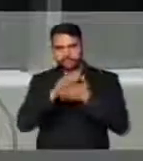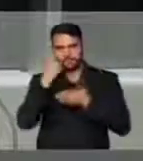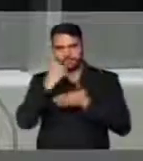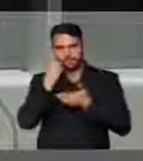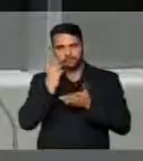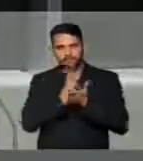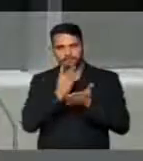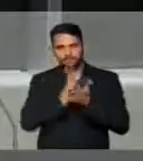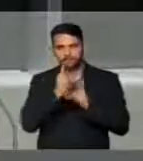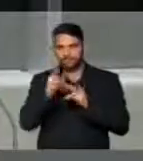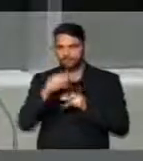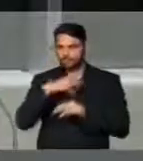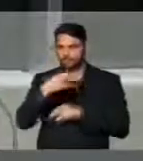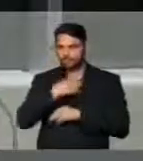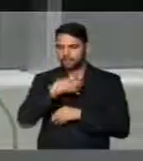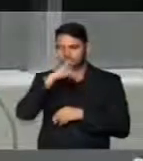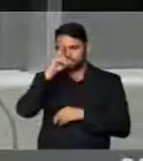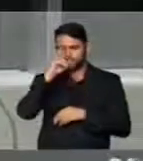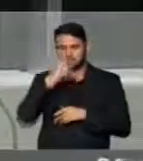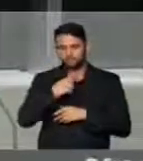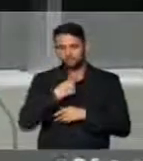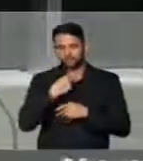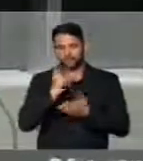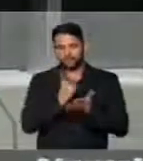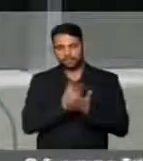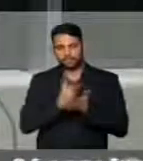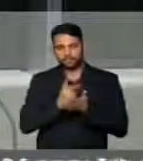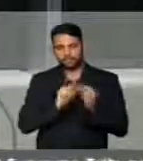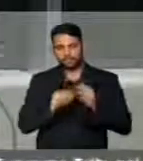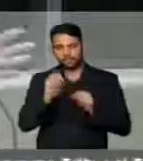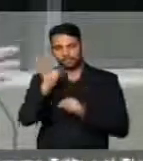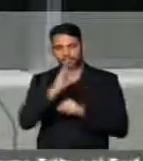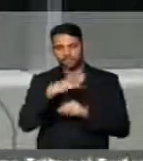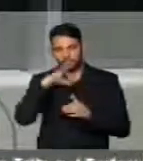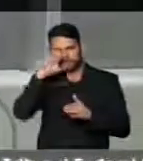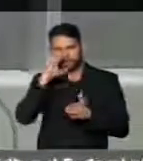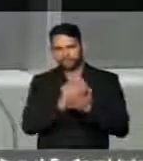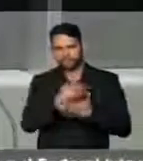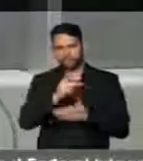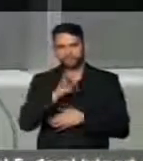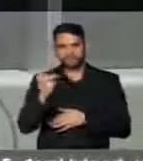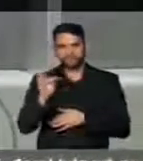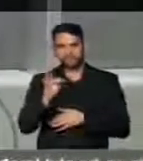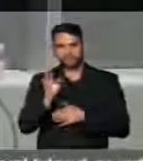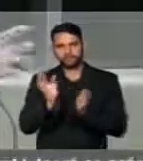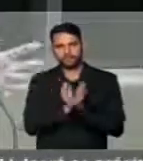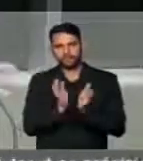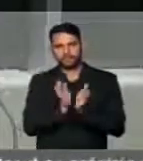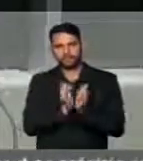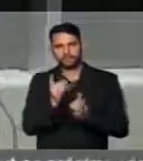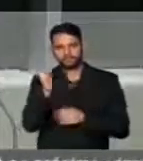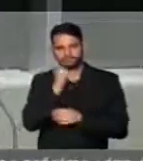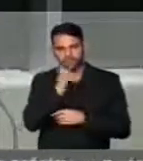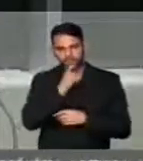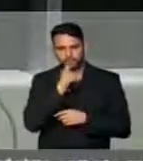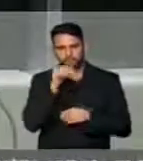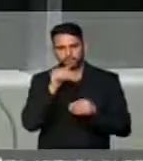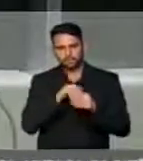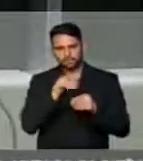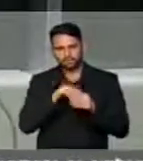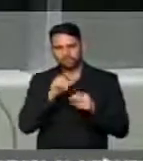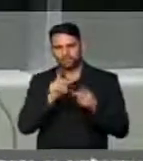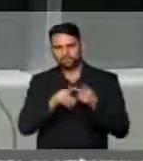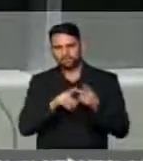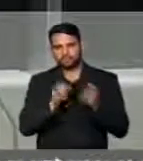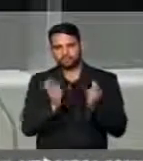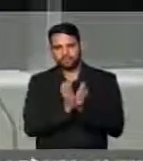mesma forma que os meus. Quem no Brasil acredita no PT? O partido que mentiu na eleição?